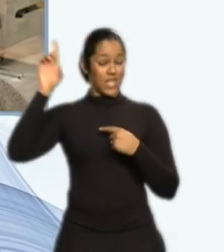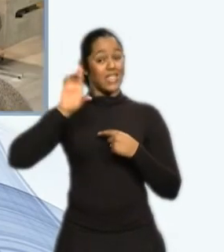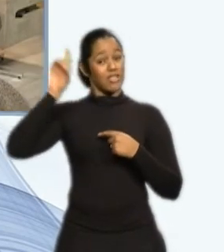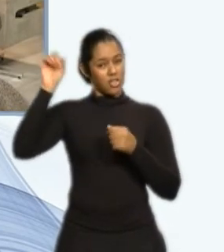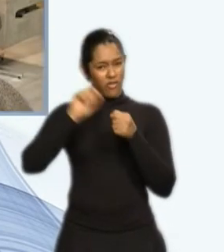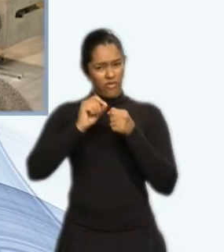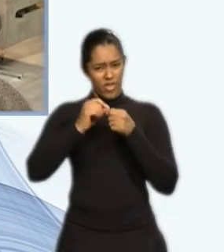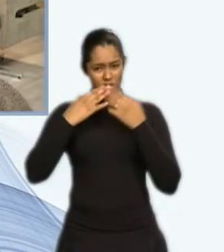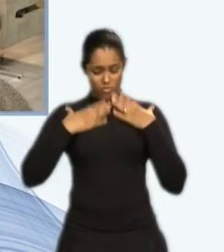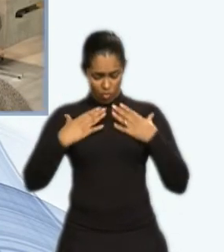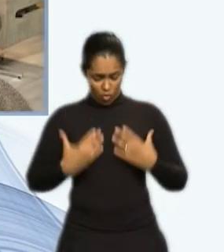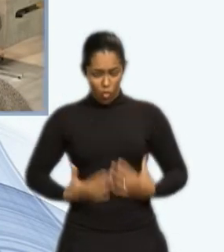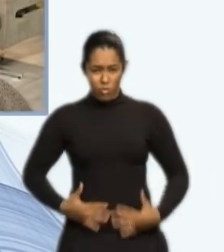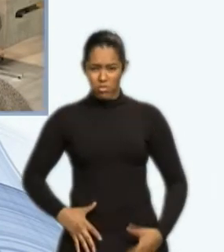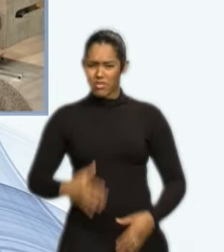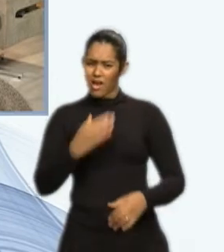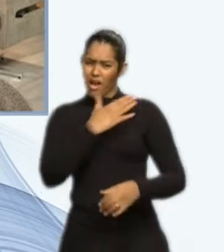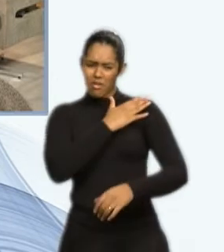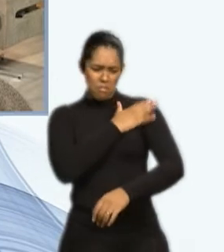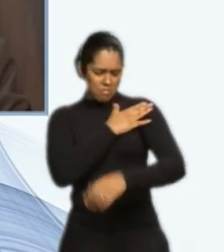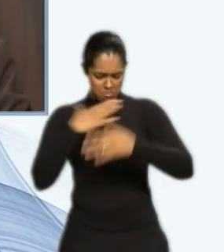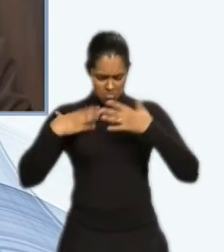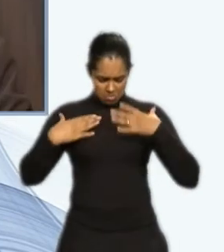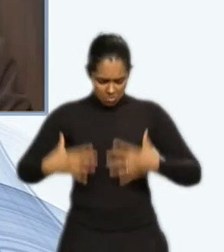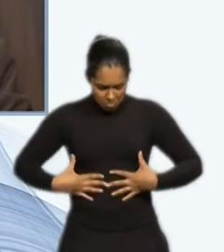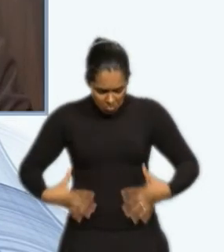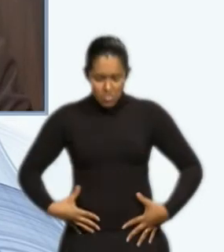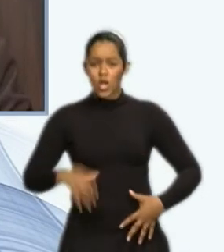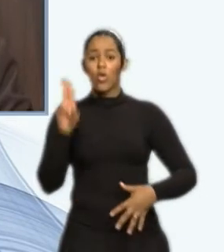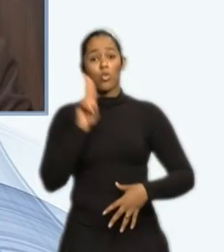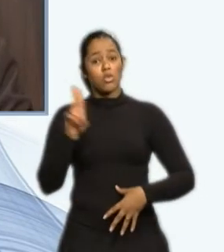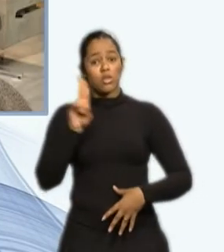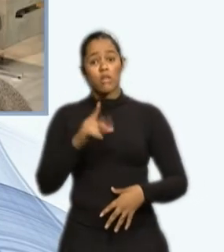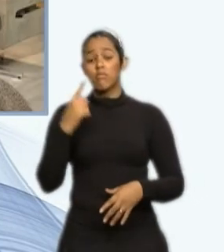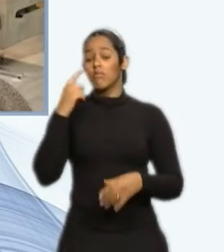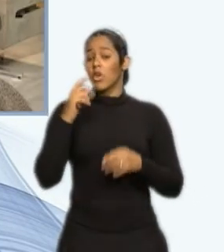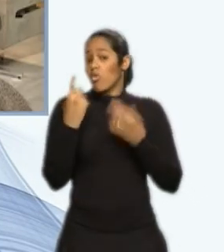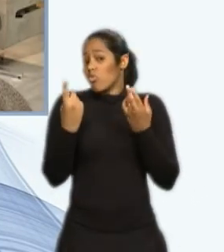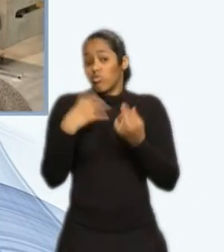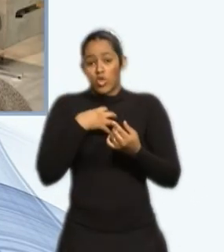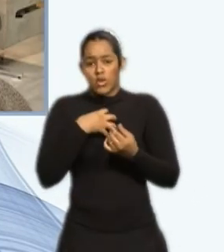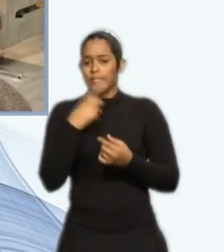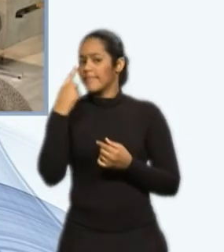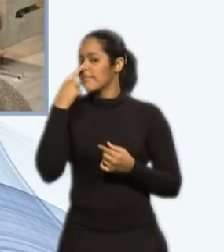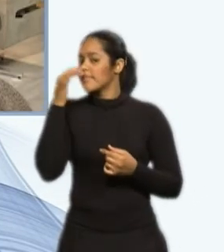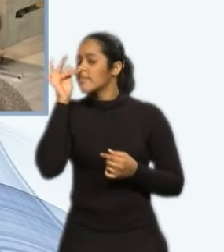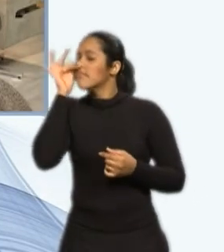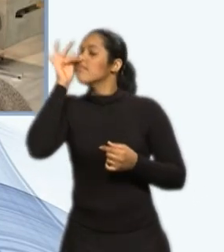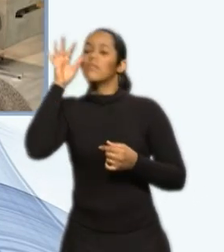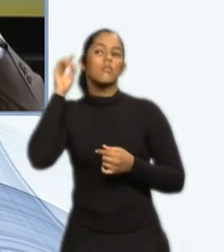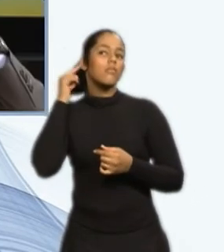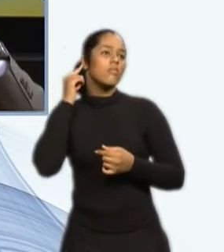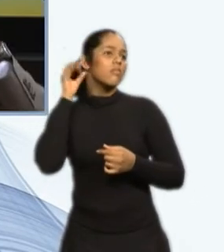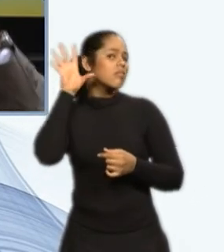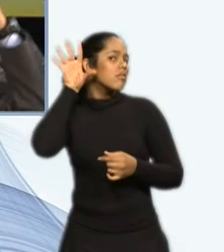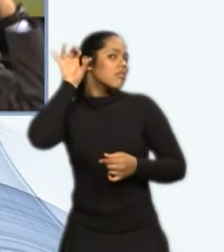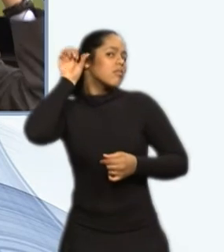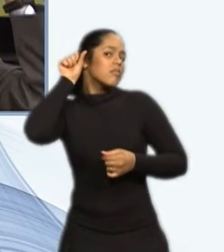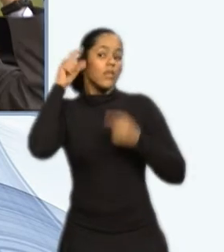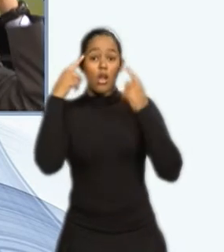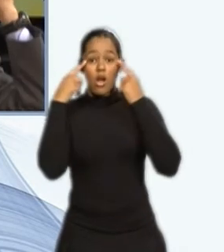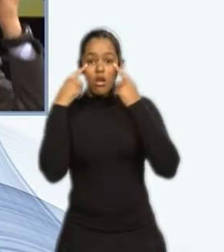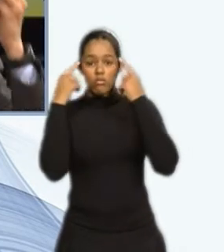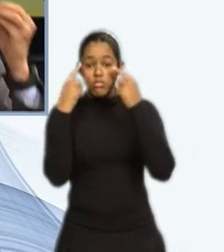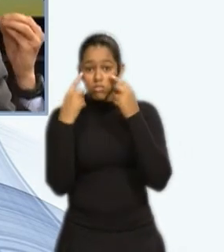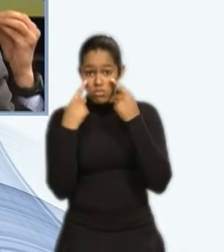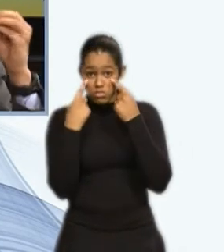Deus fez o nosso corpo, cada parte para ser utilizada de uma maneira. O nariz para cheirar, a orelha para ouvir,